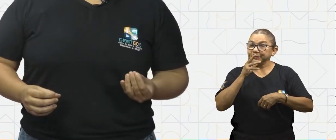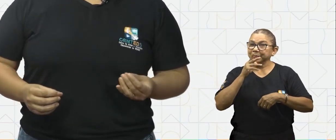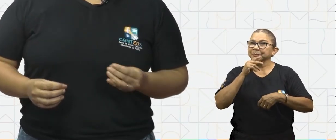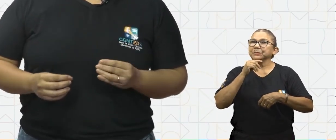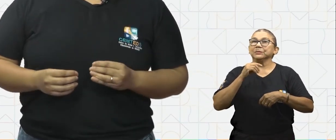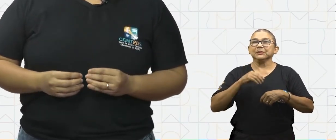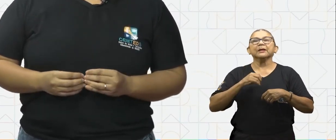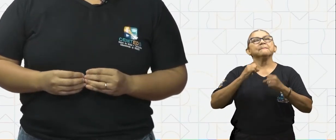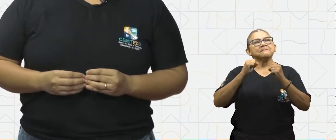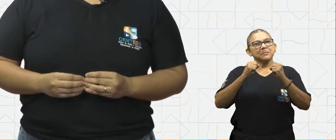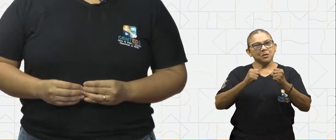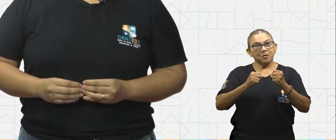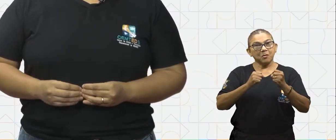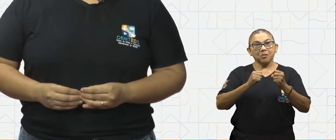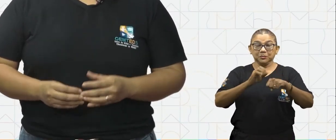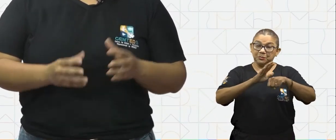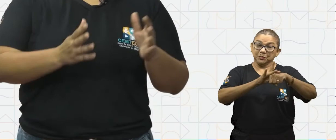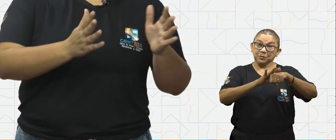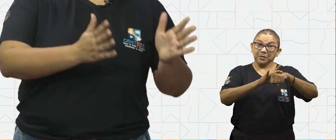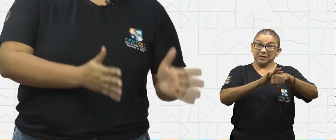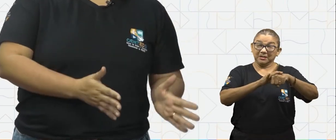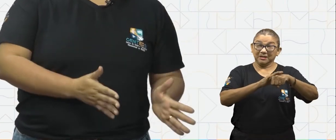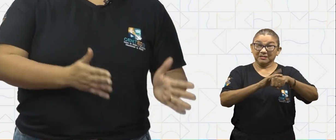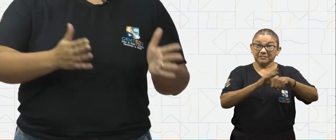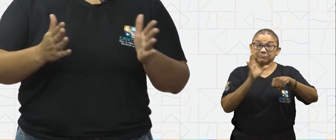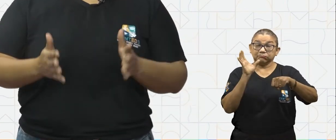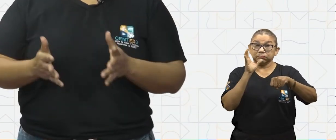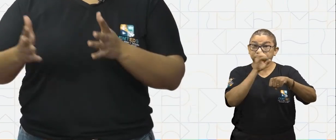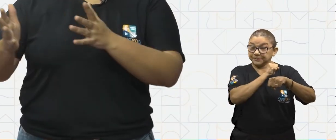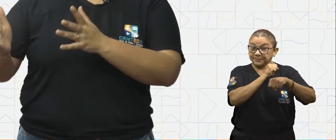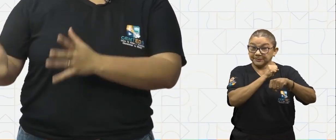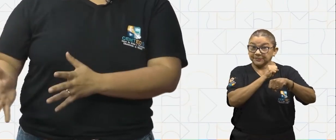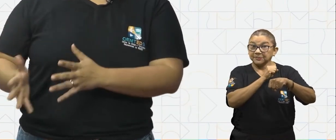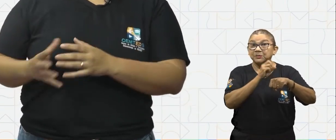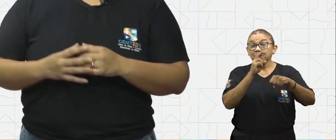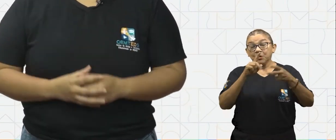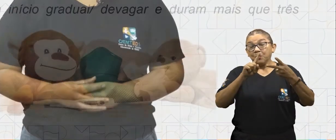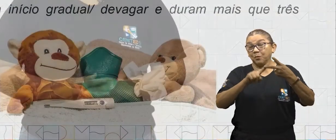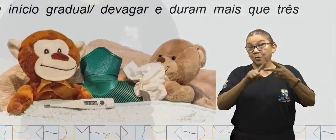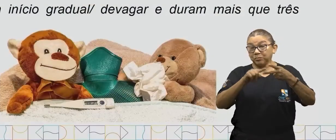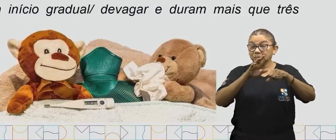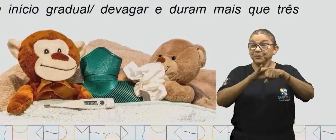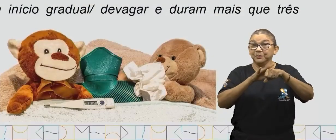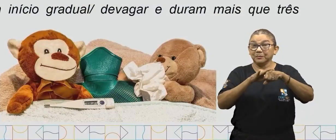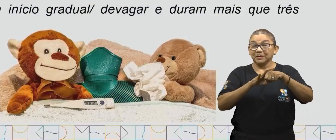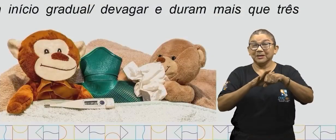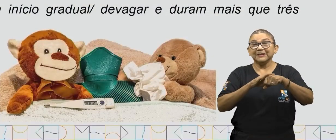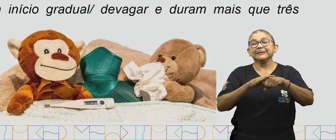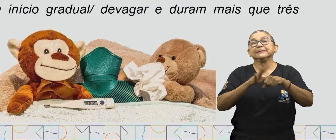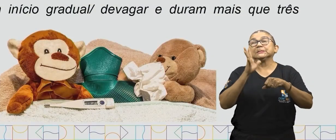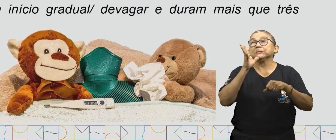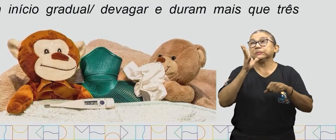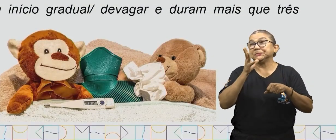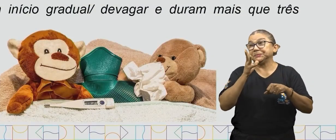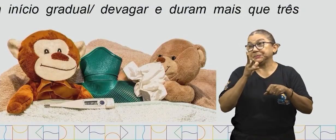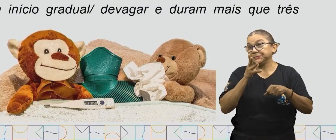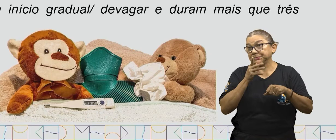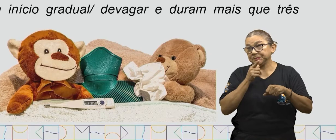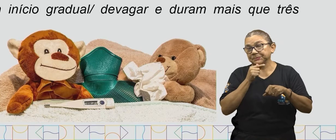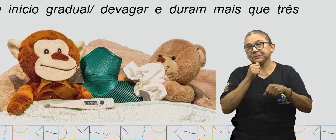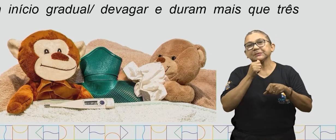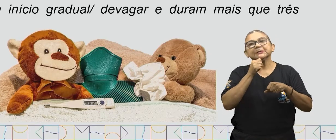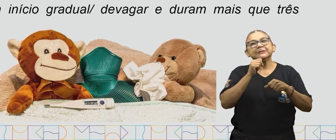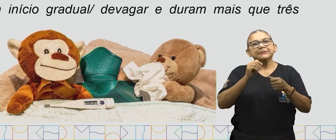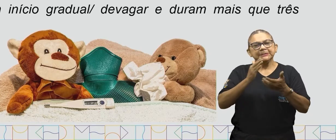doenças respiratórias podem ser classificadas em agudas ou crônicas. Doenças agudas são aquelas